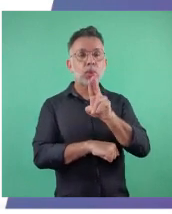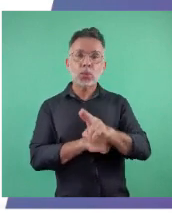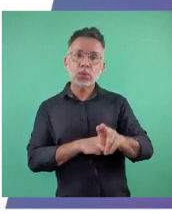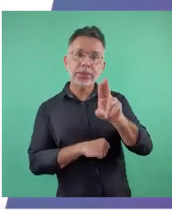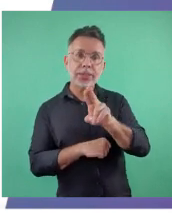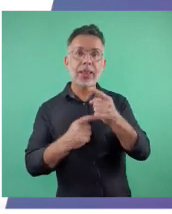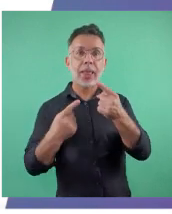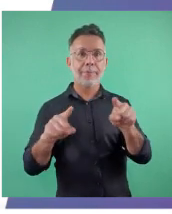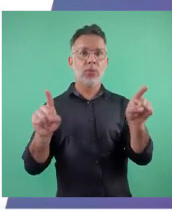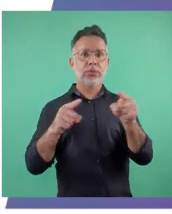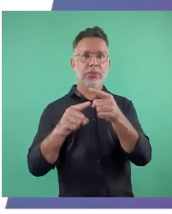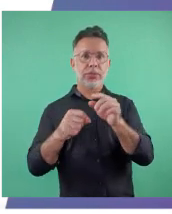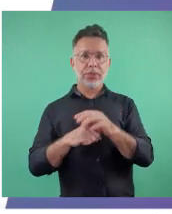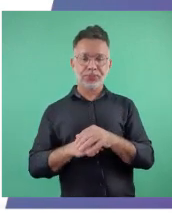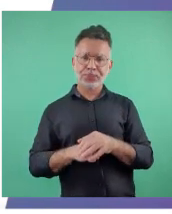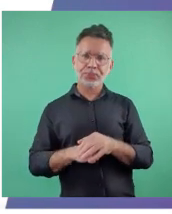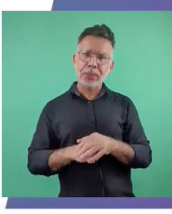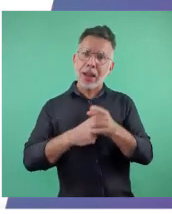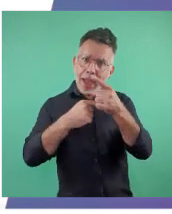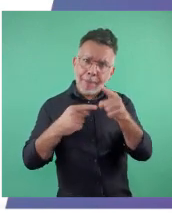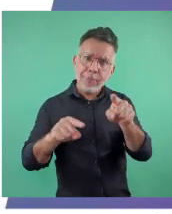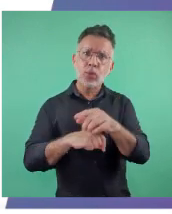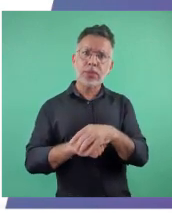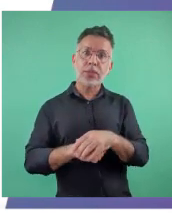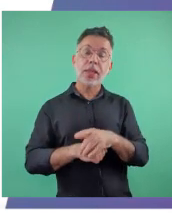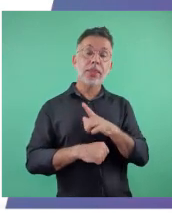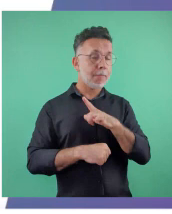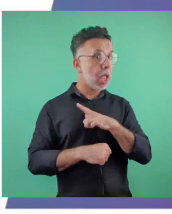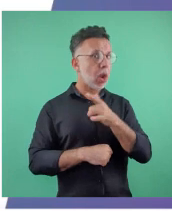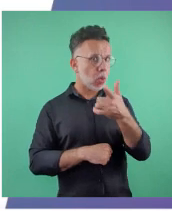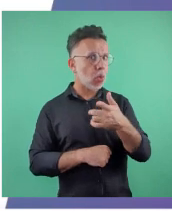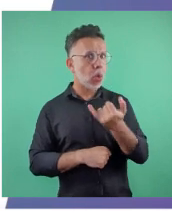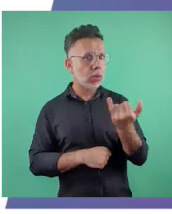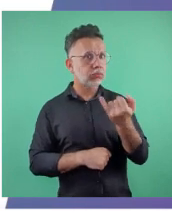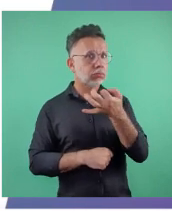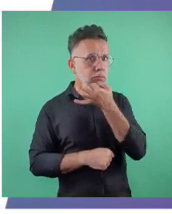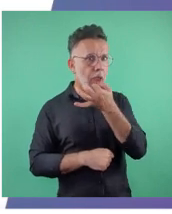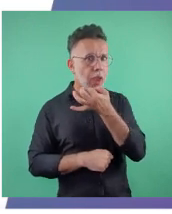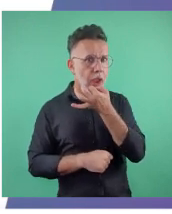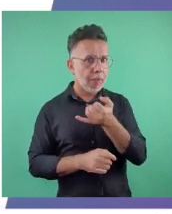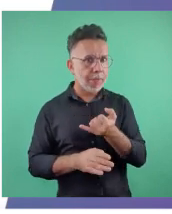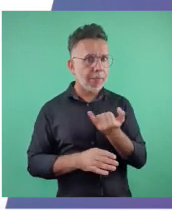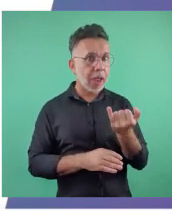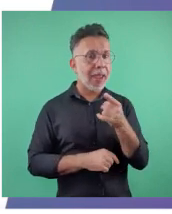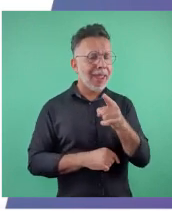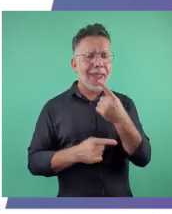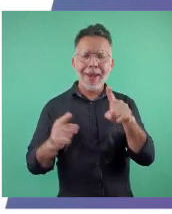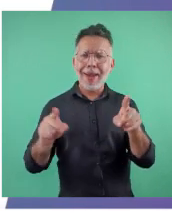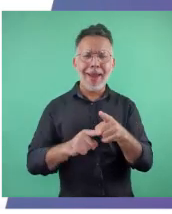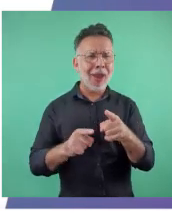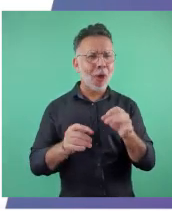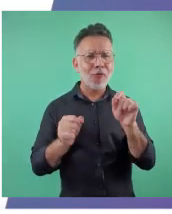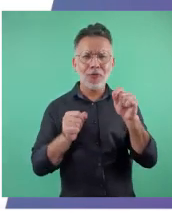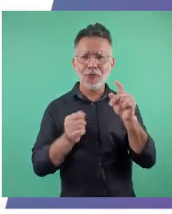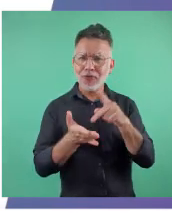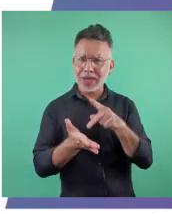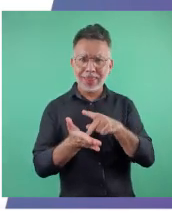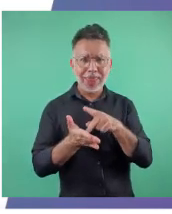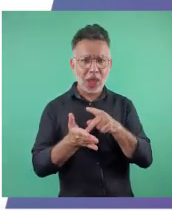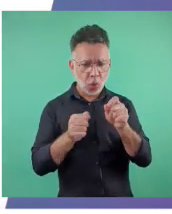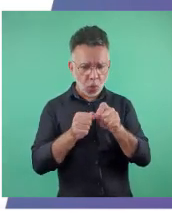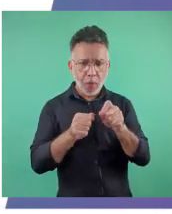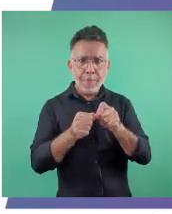centrais através da música. A música, aqui vai uma outra dica, a música é